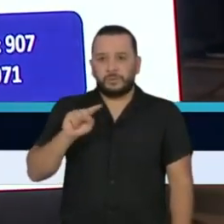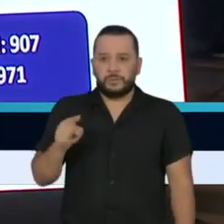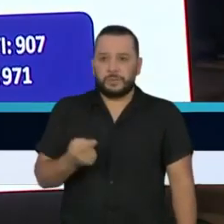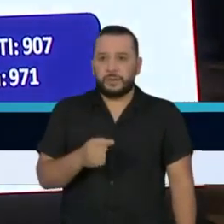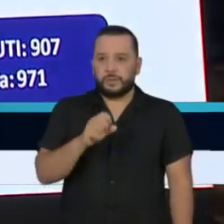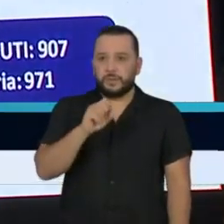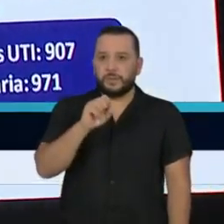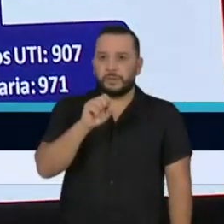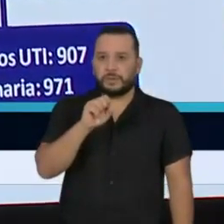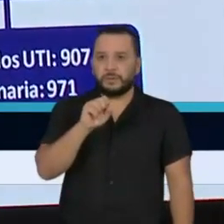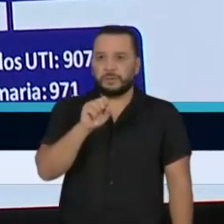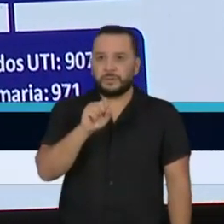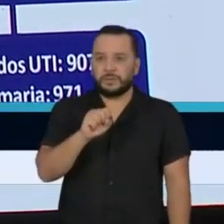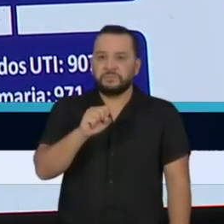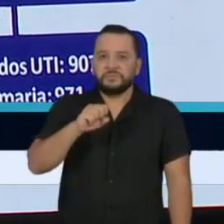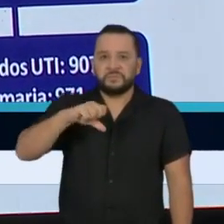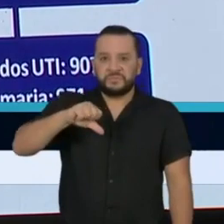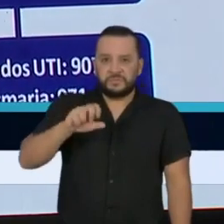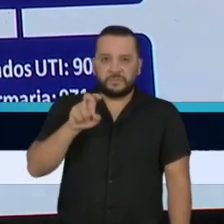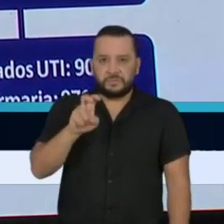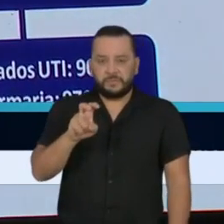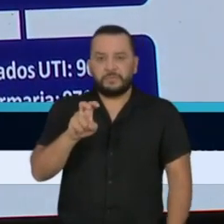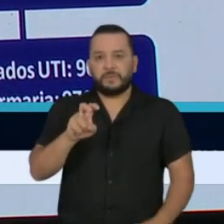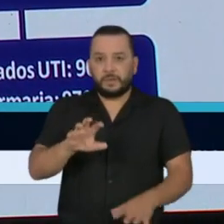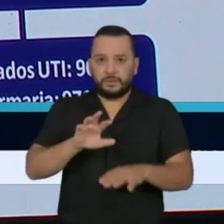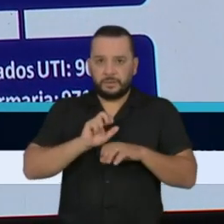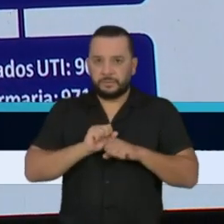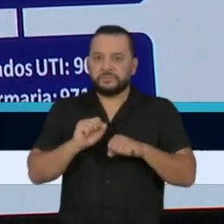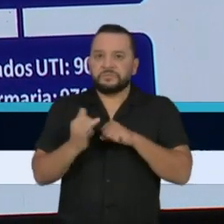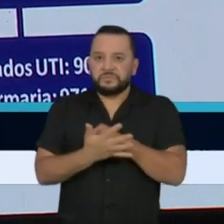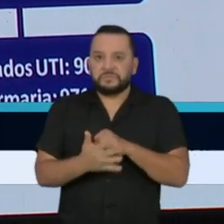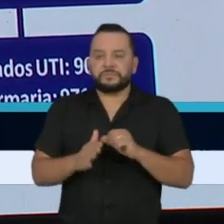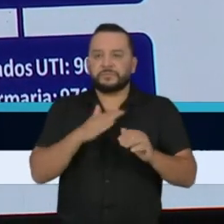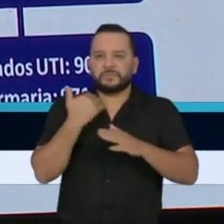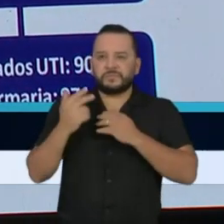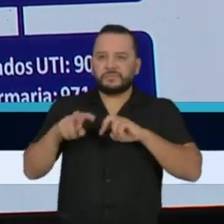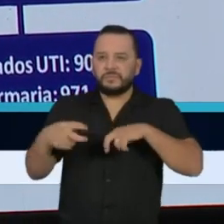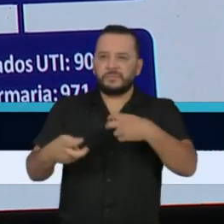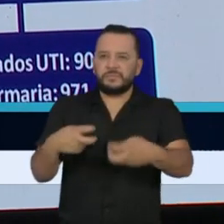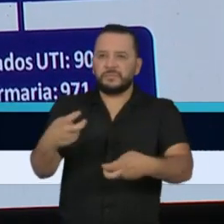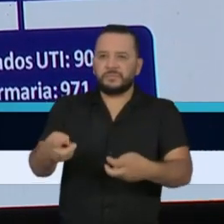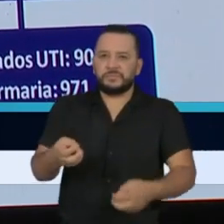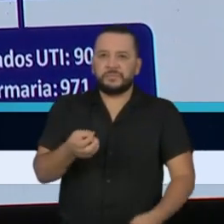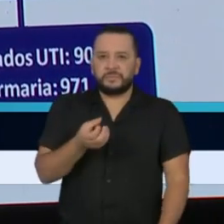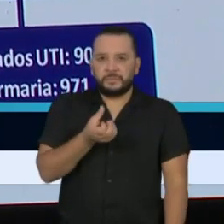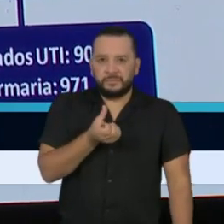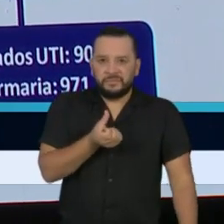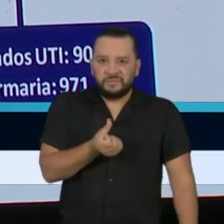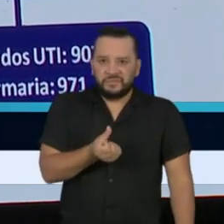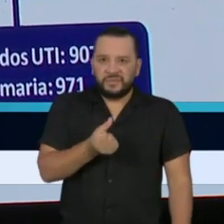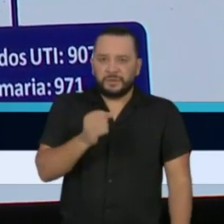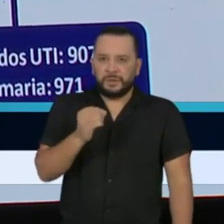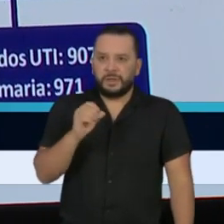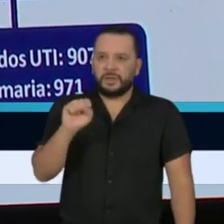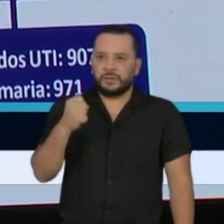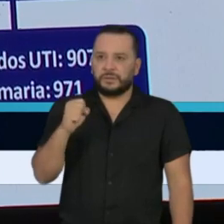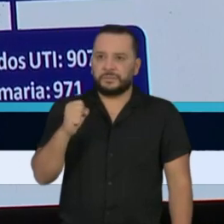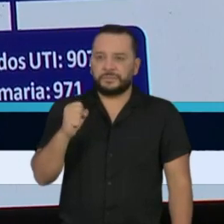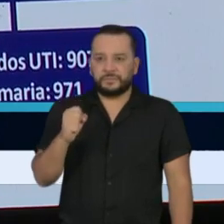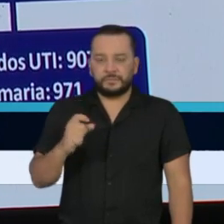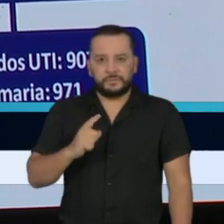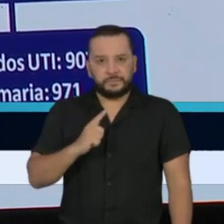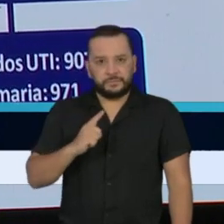8.895 casos e um número de óbitos de 608 para este